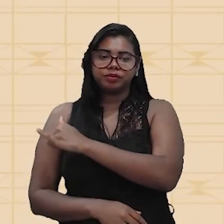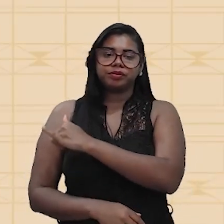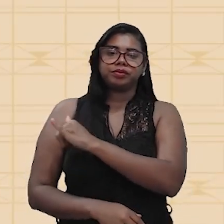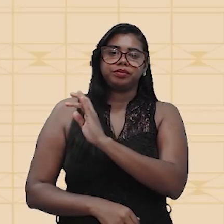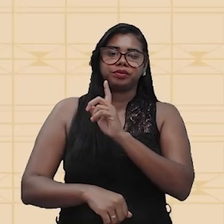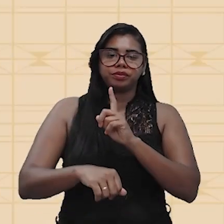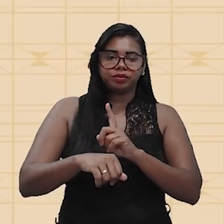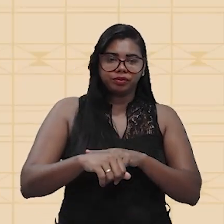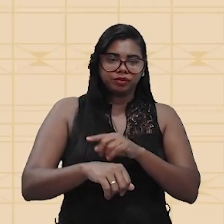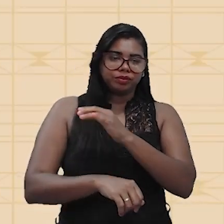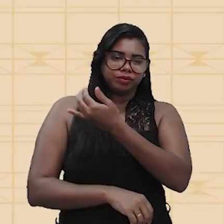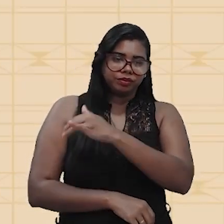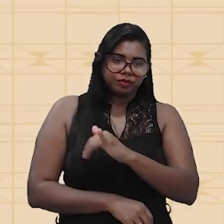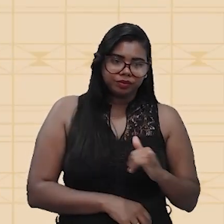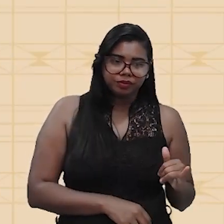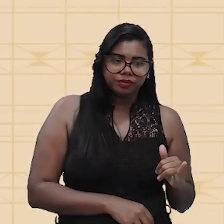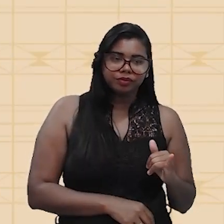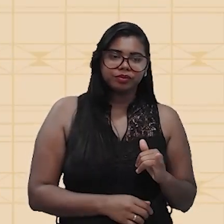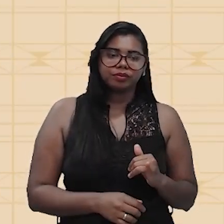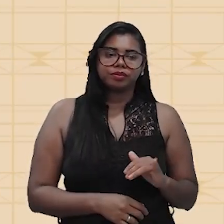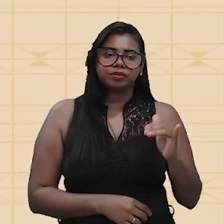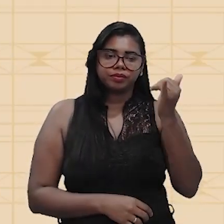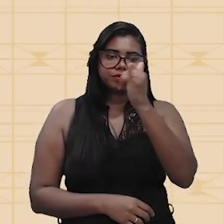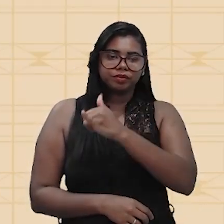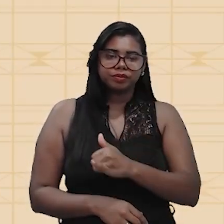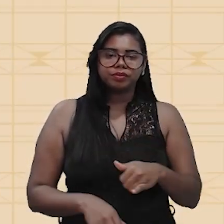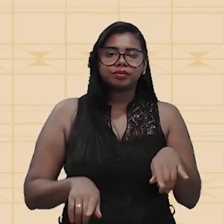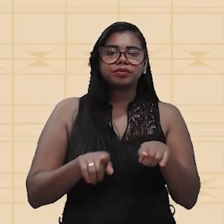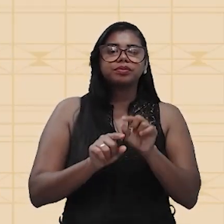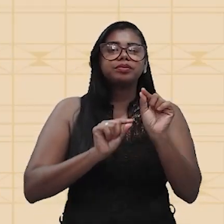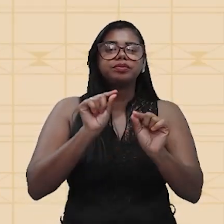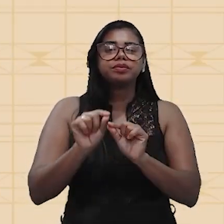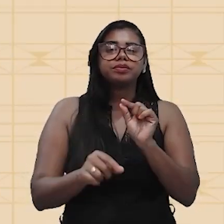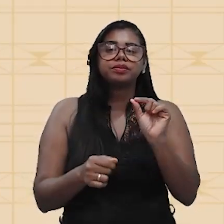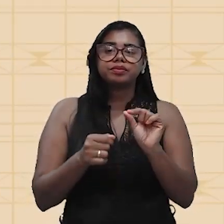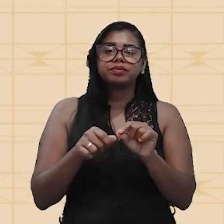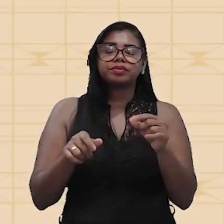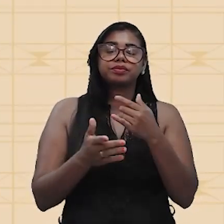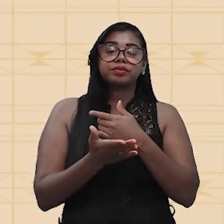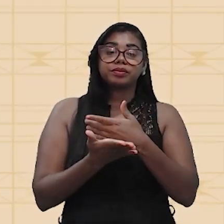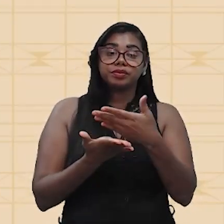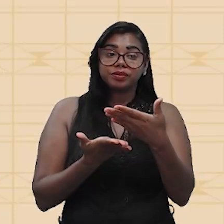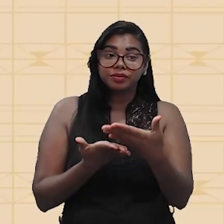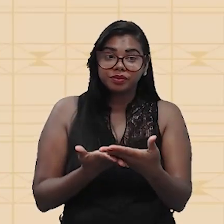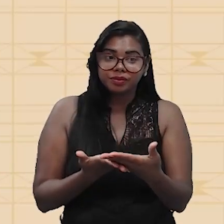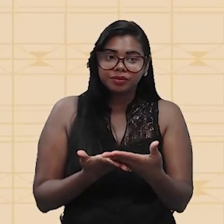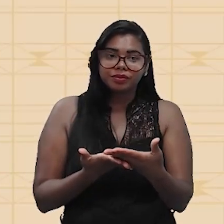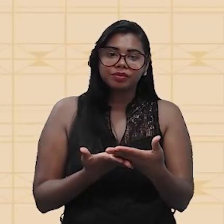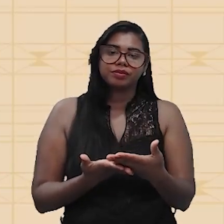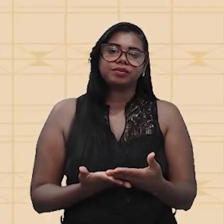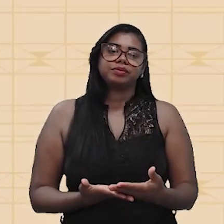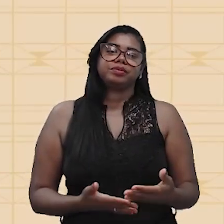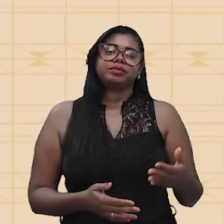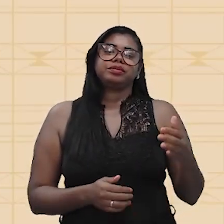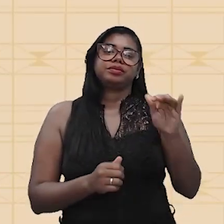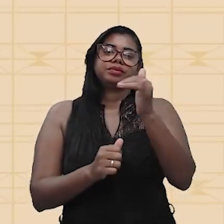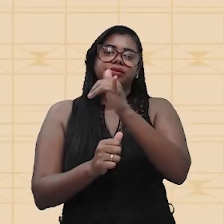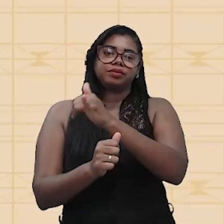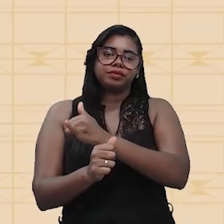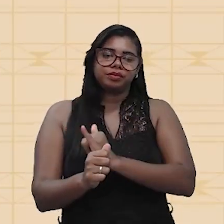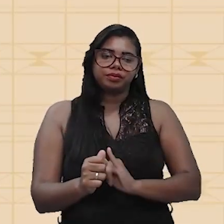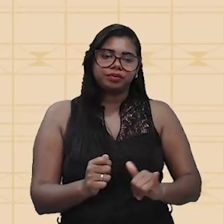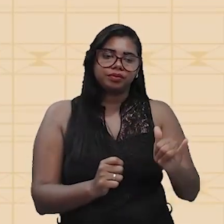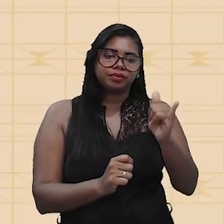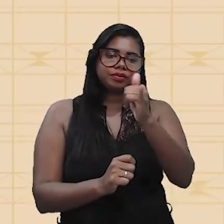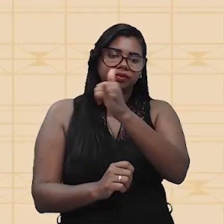sentido anti-horário. E aí o que você vai fazer? Você vai começar a contornar o circuito e quando